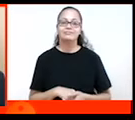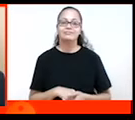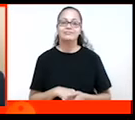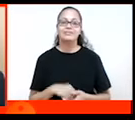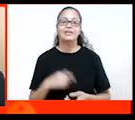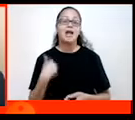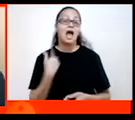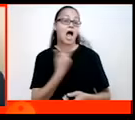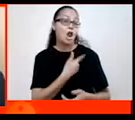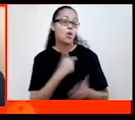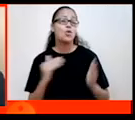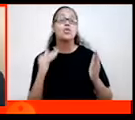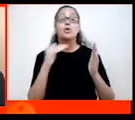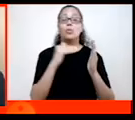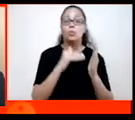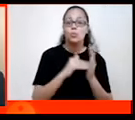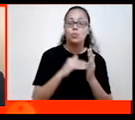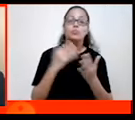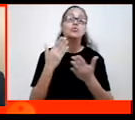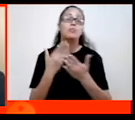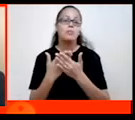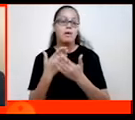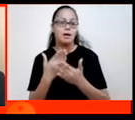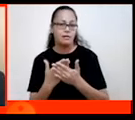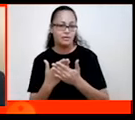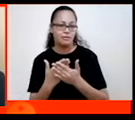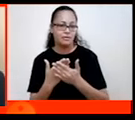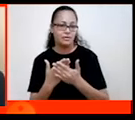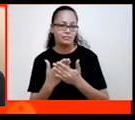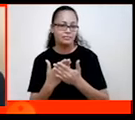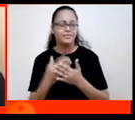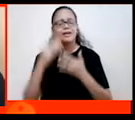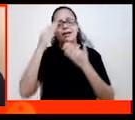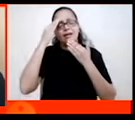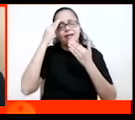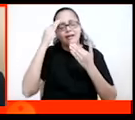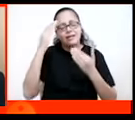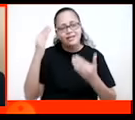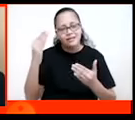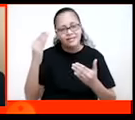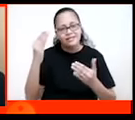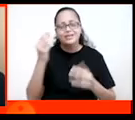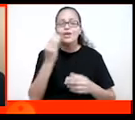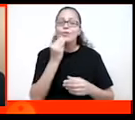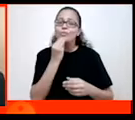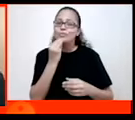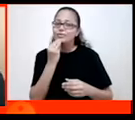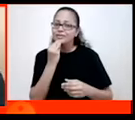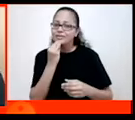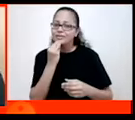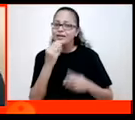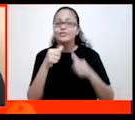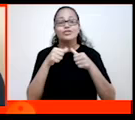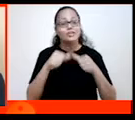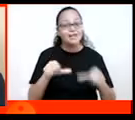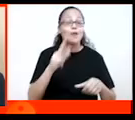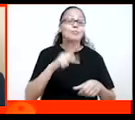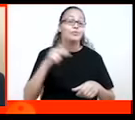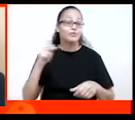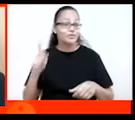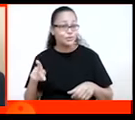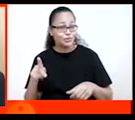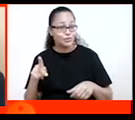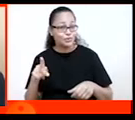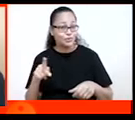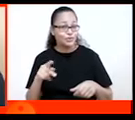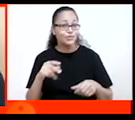Então, a nossa última aula inédita é hoje. Quero agradecer, né, a oportunidade, né, de estar sendo professor